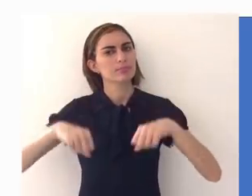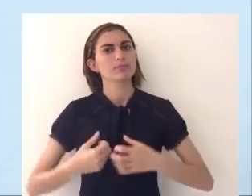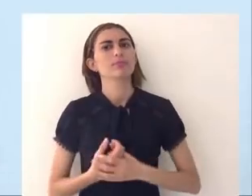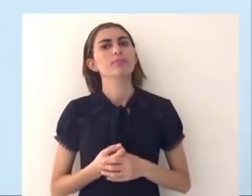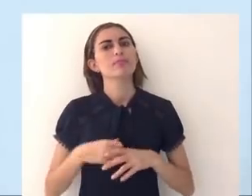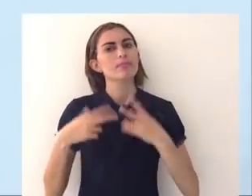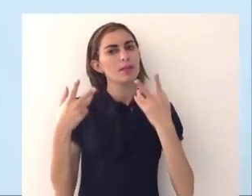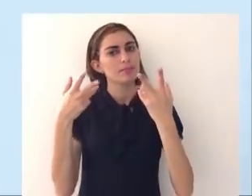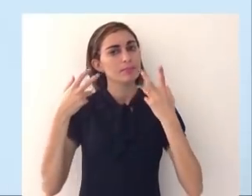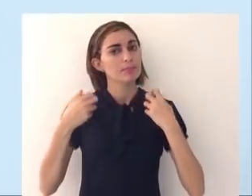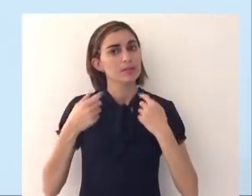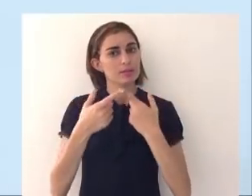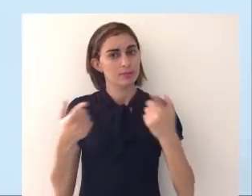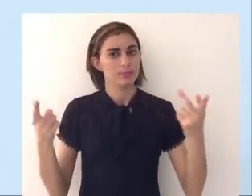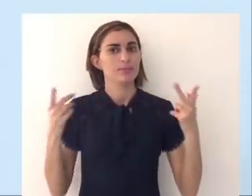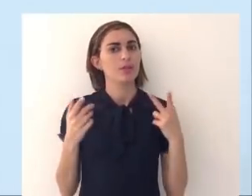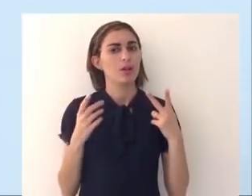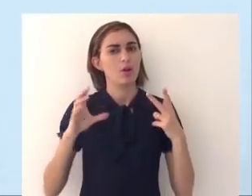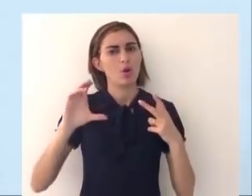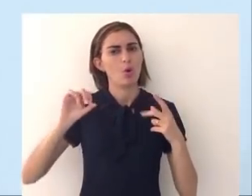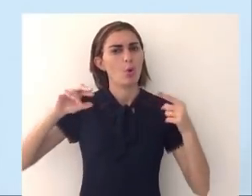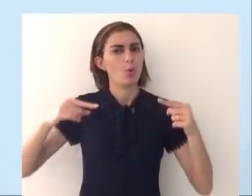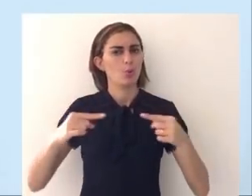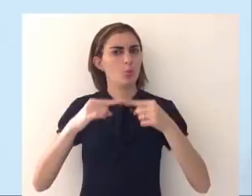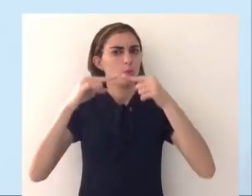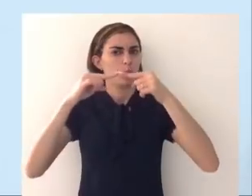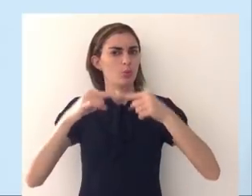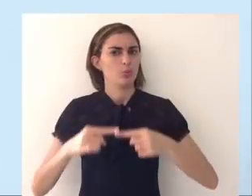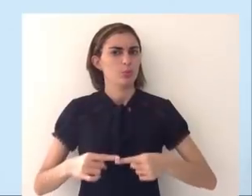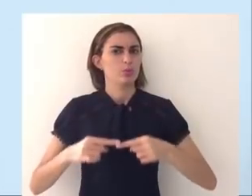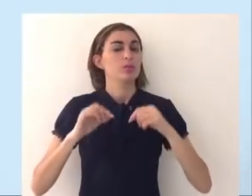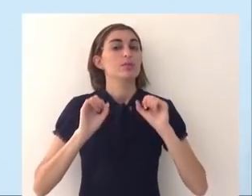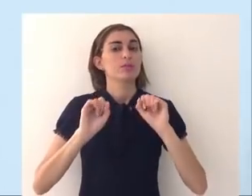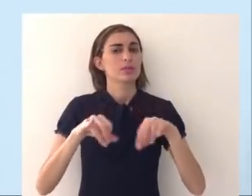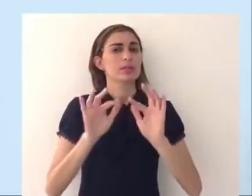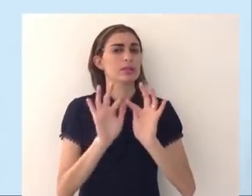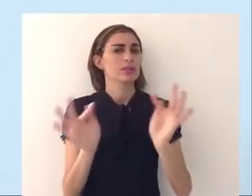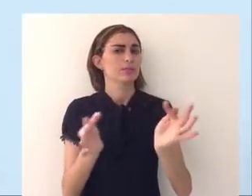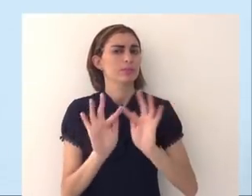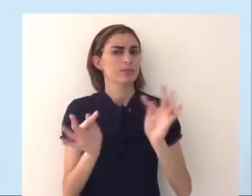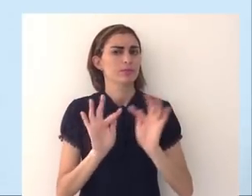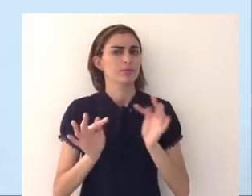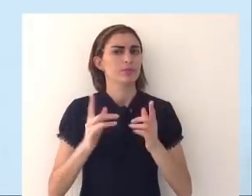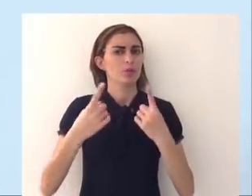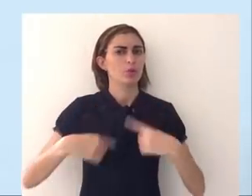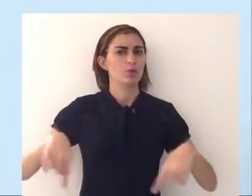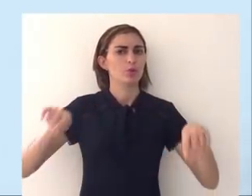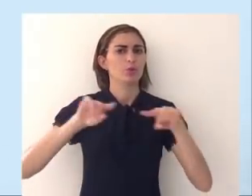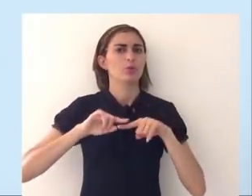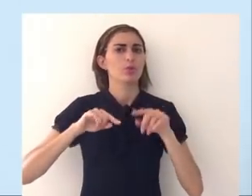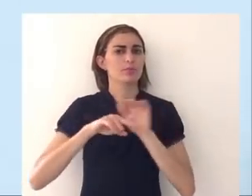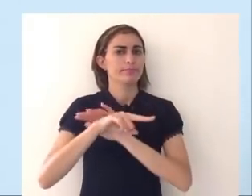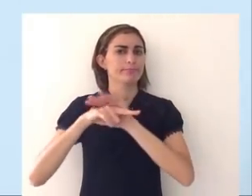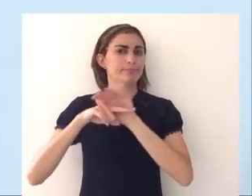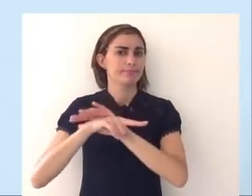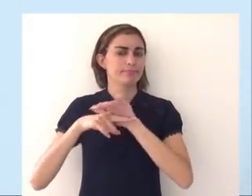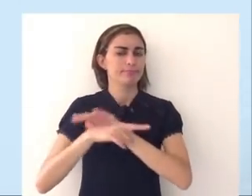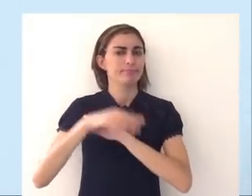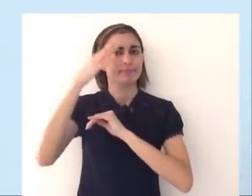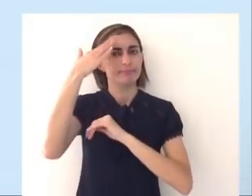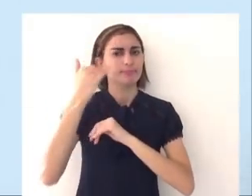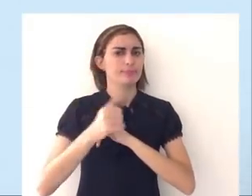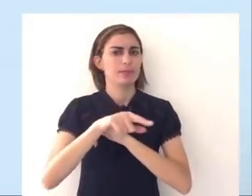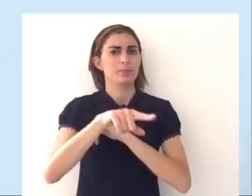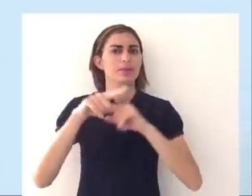sim. Perceba que esses casos de incongruências simplificam a nossa pesquisa de saber